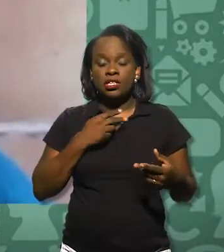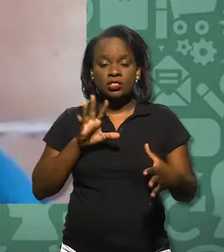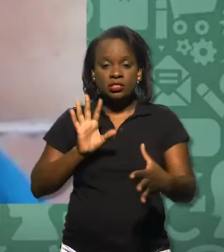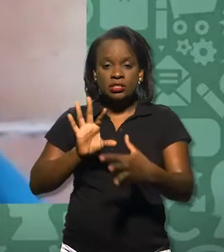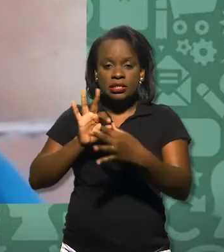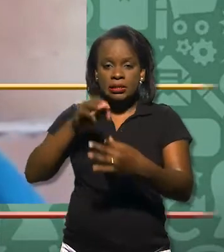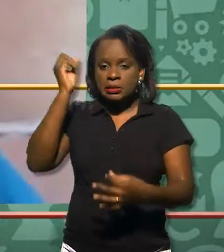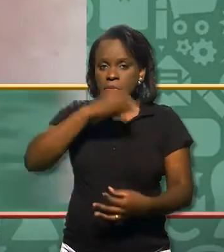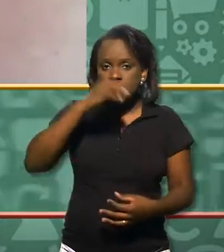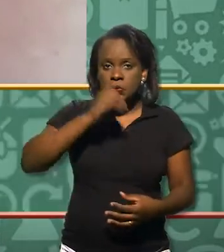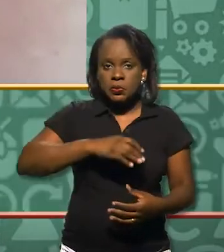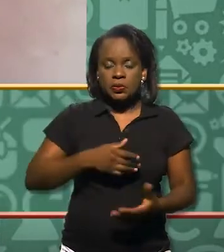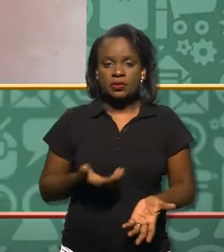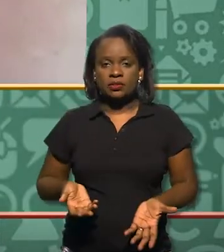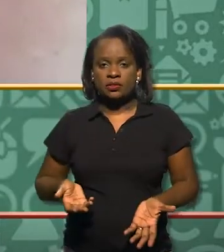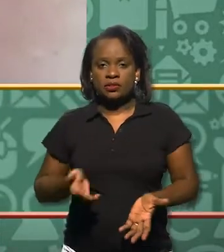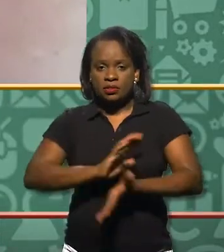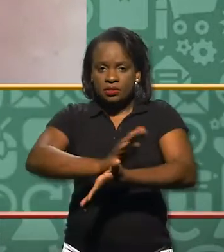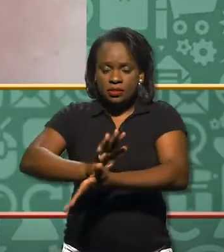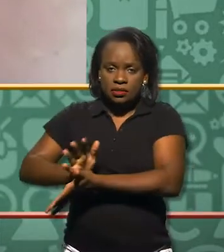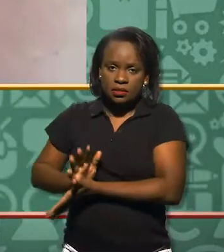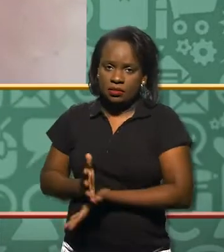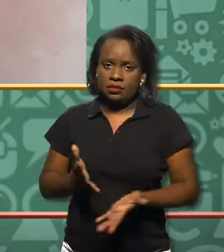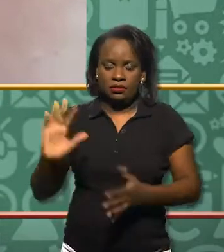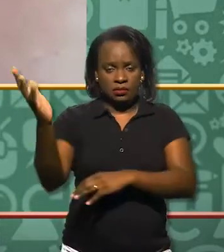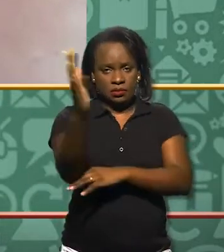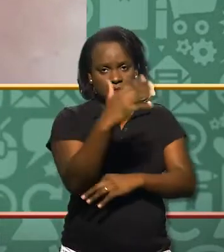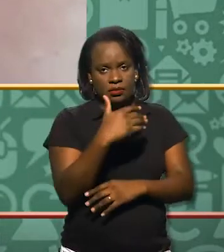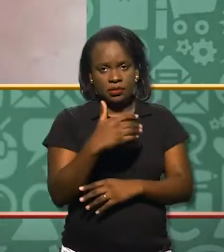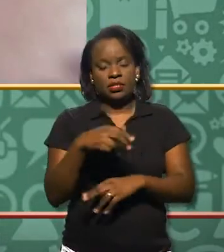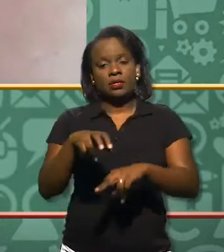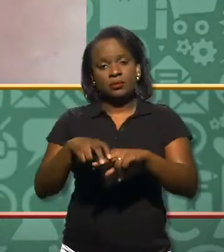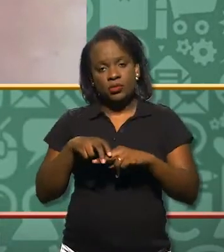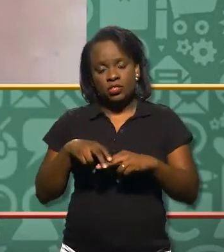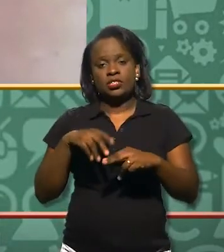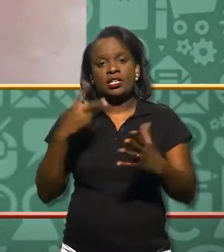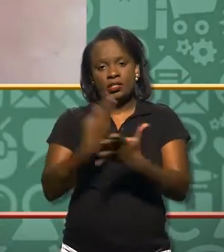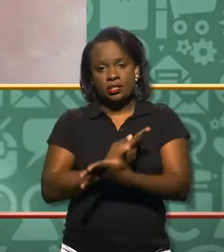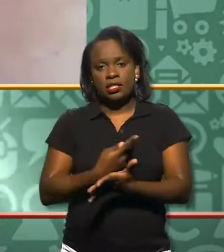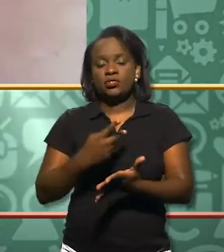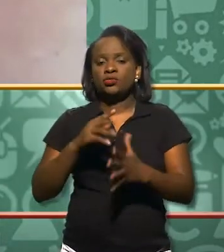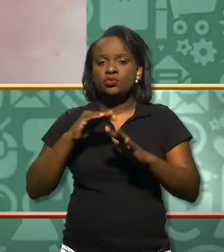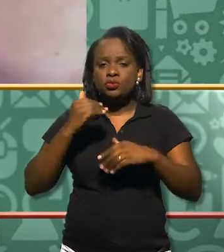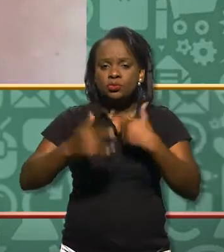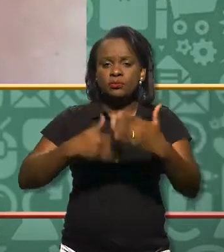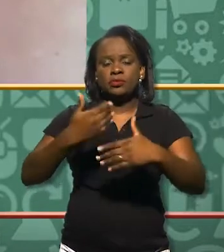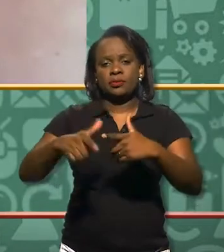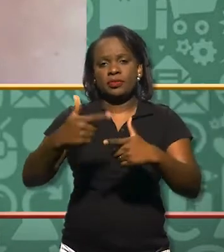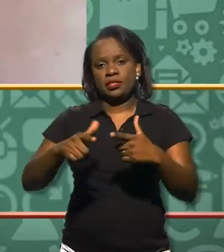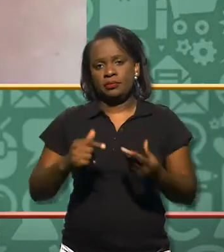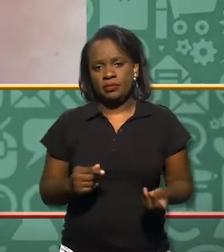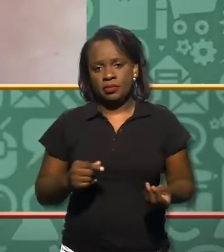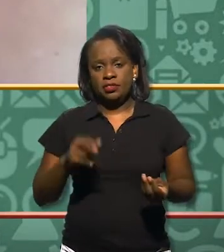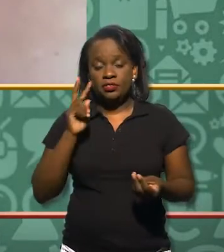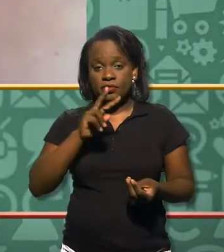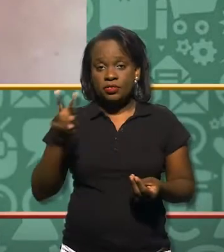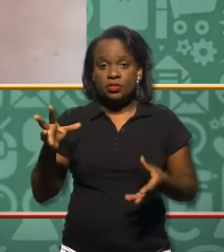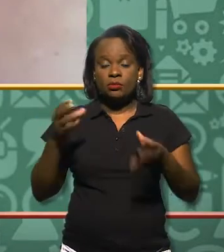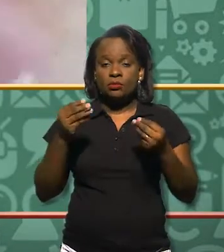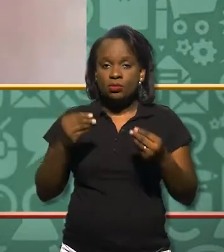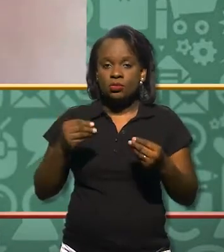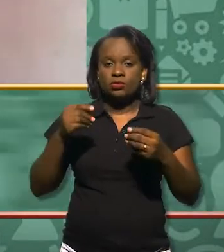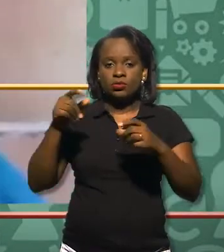pode ter essa relação abusiva com o meio ambiente. E é isso que está causando todo esse problema. A gente viu